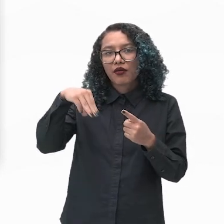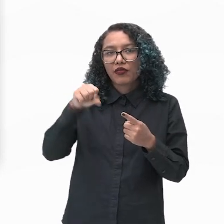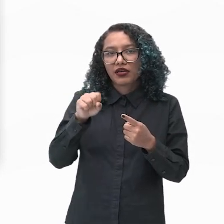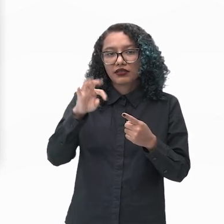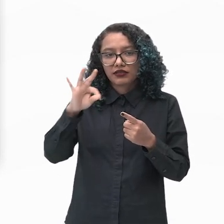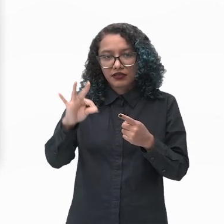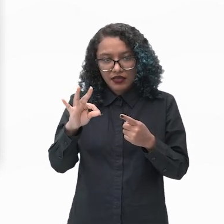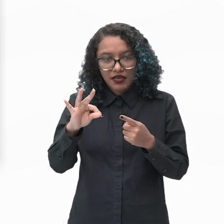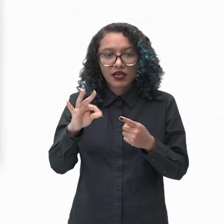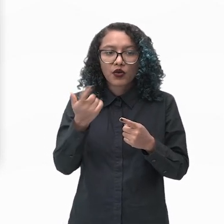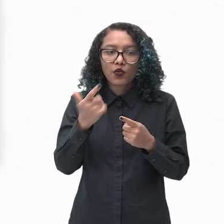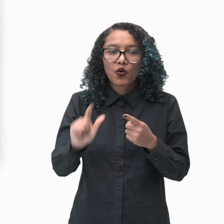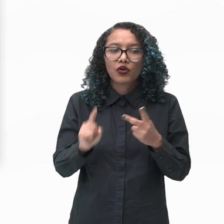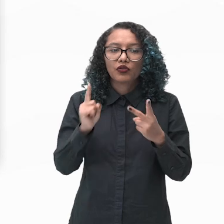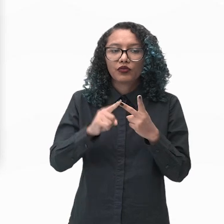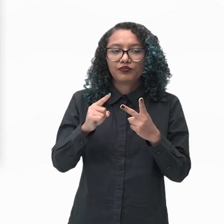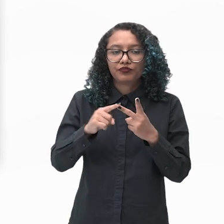dos